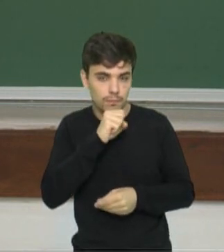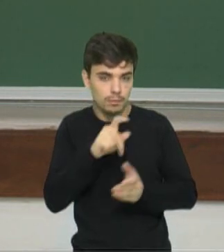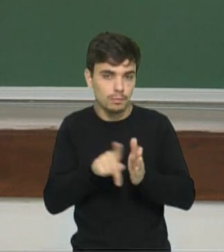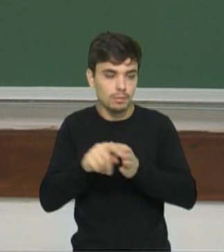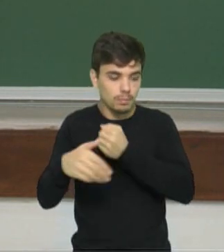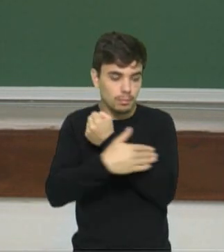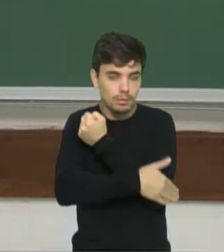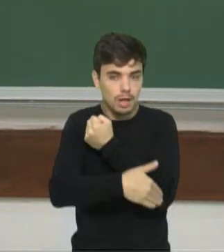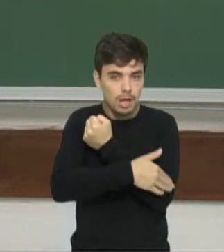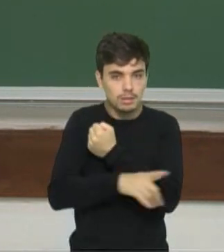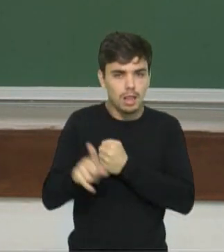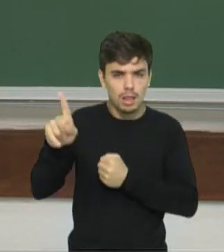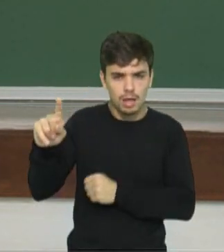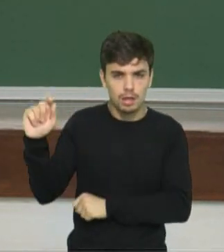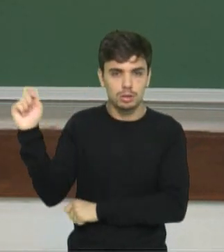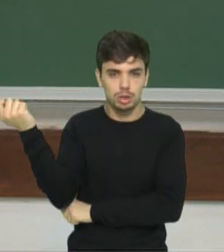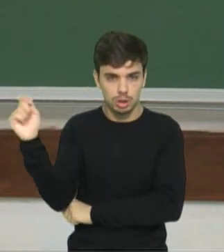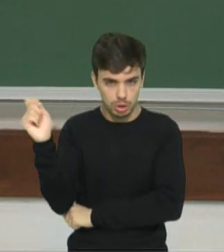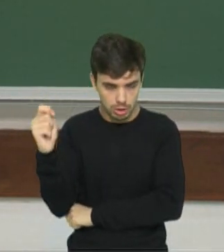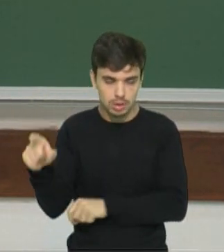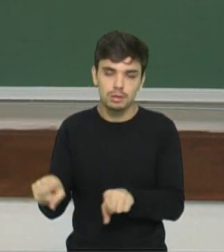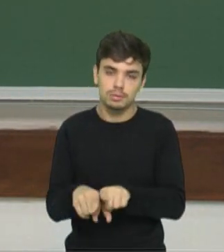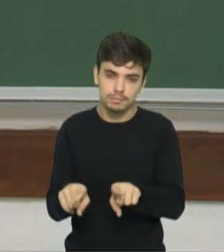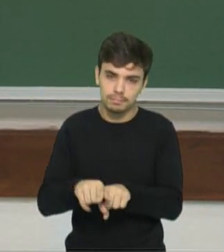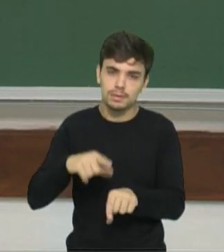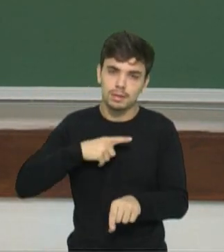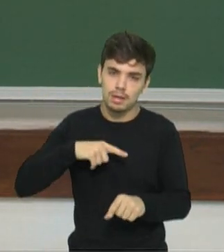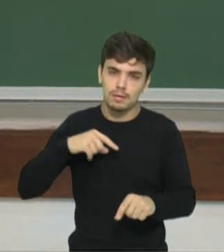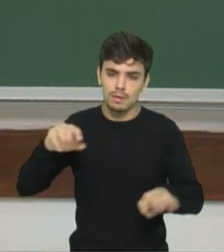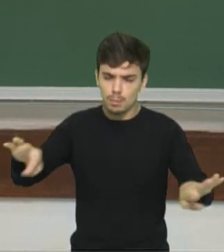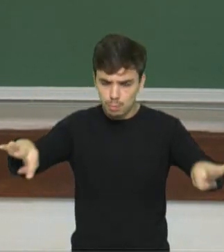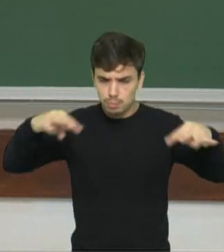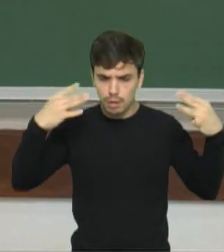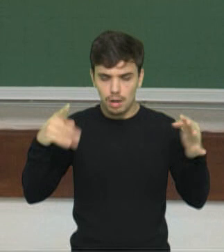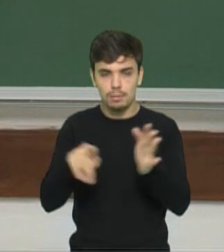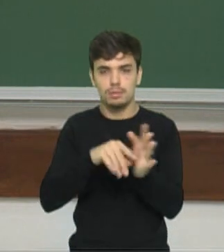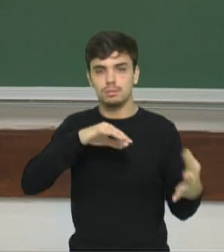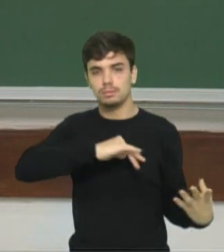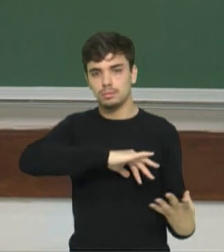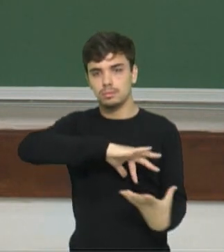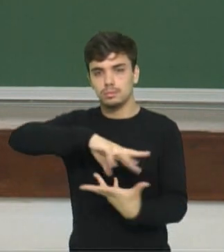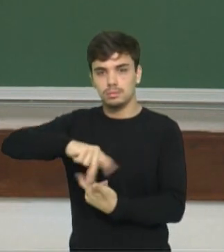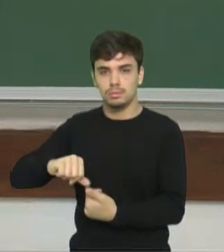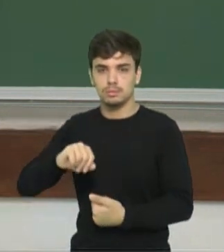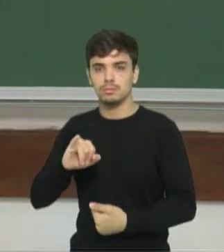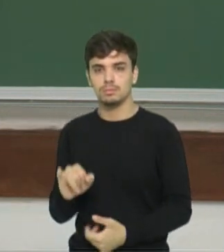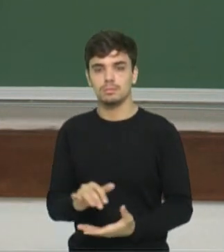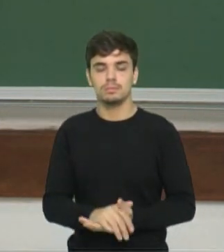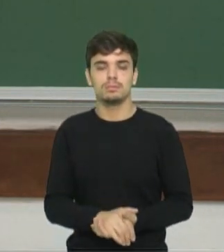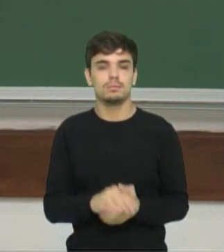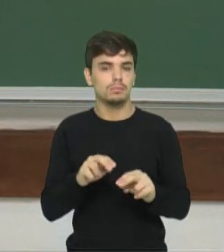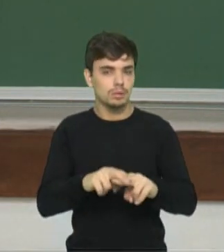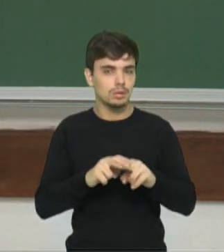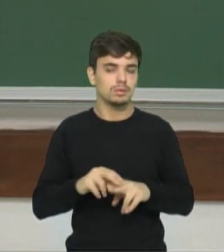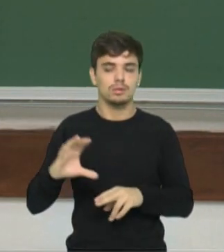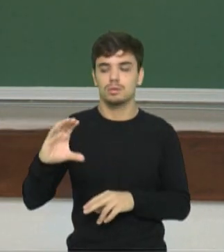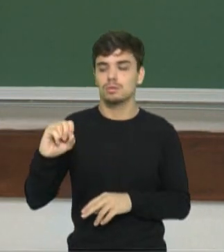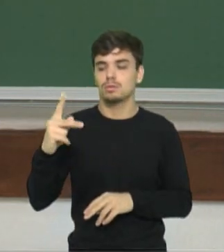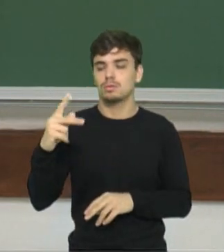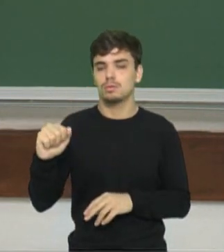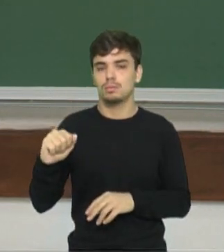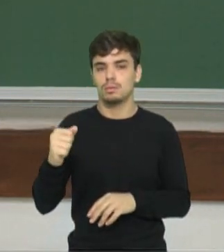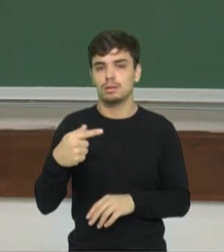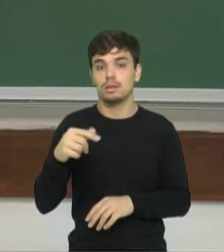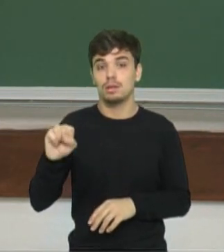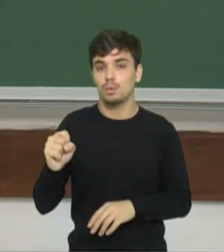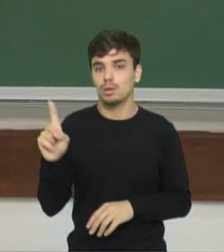na Argentina, um movimento que ganhou uma visibilidade internacional, principalmente aí com a Copa do Mundo em